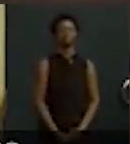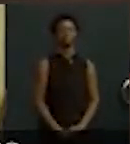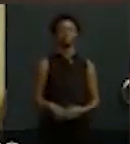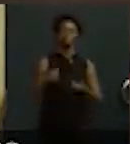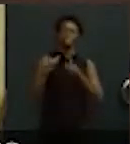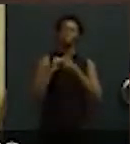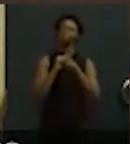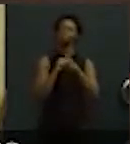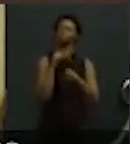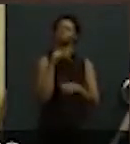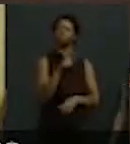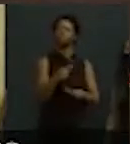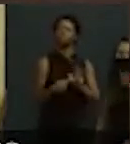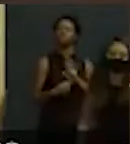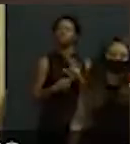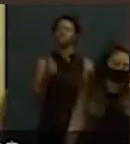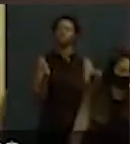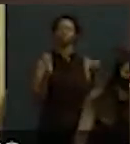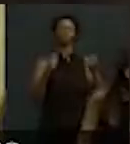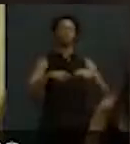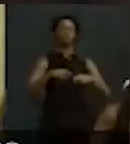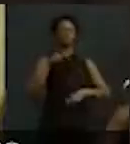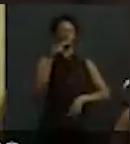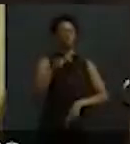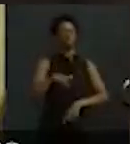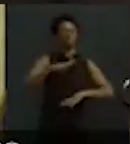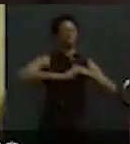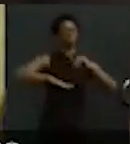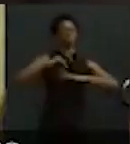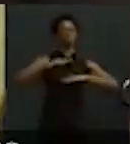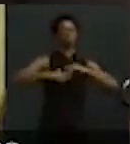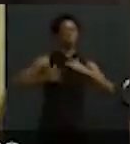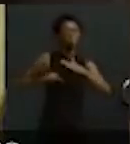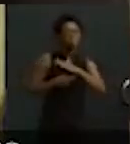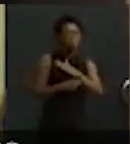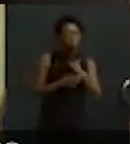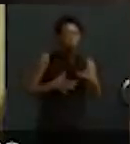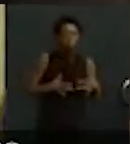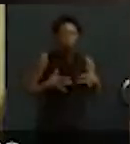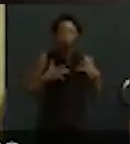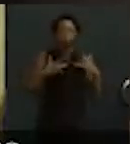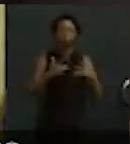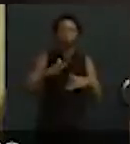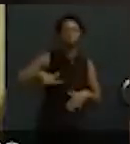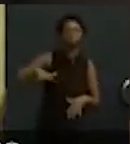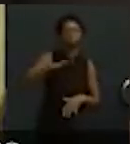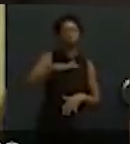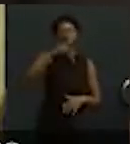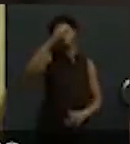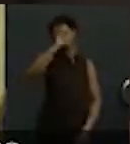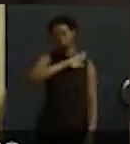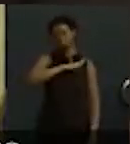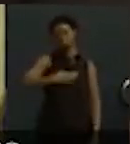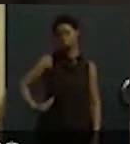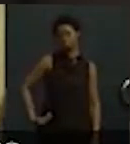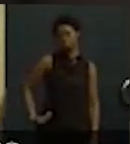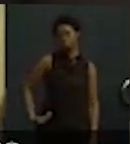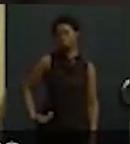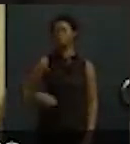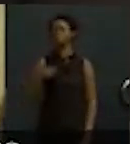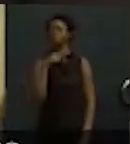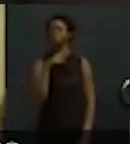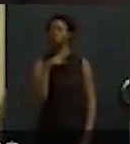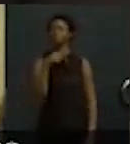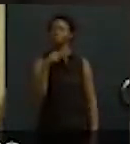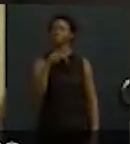exemplo de competência, de profissionalismo e de profunda dedicação à coisa pública. Promotora de justiça